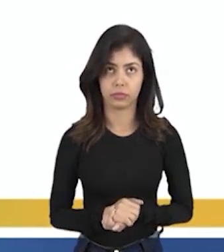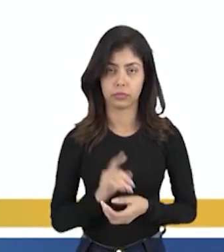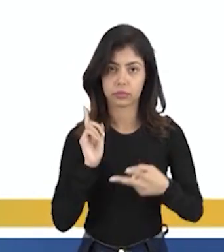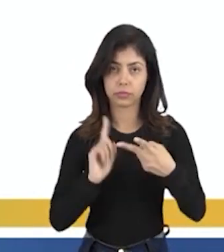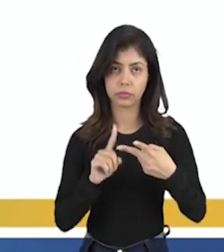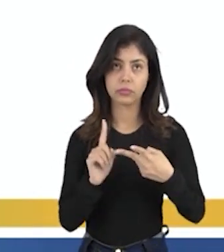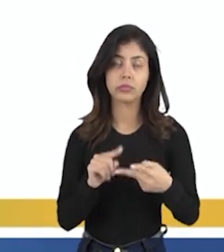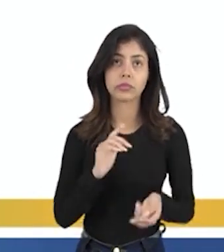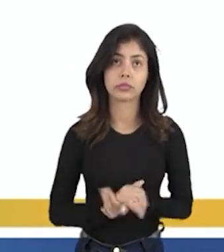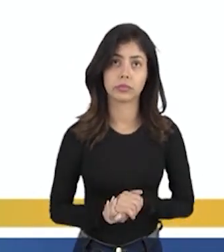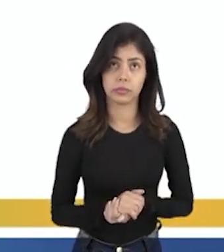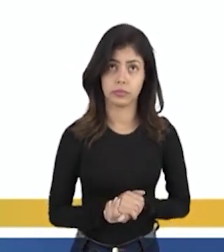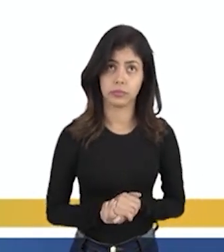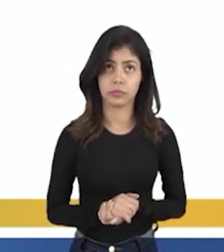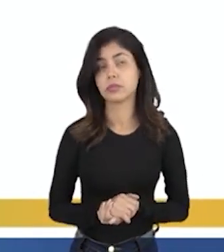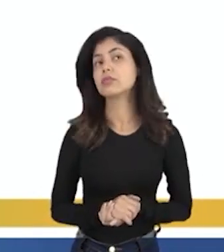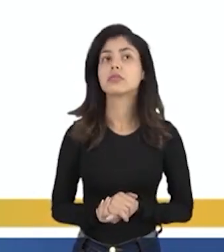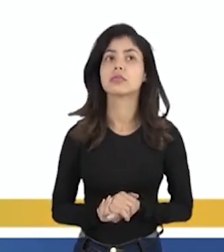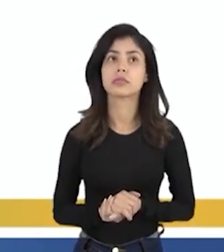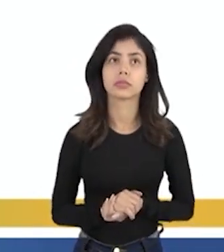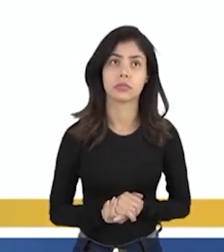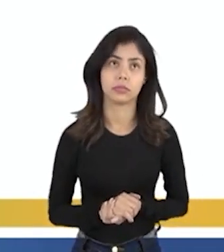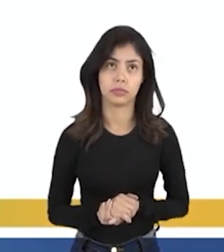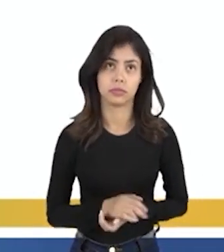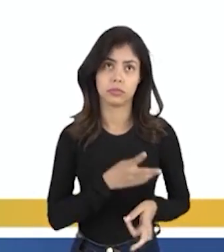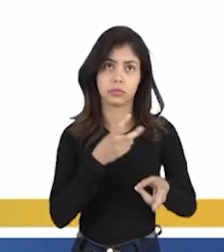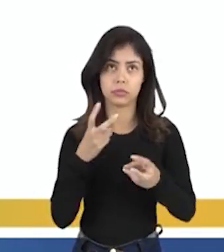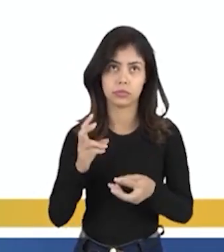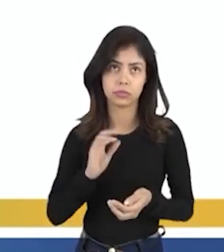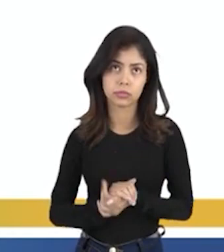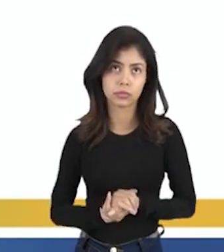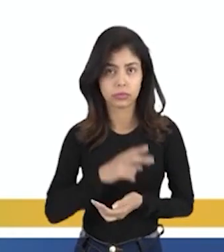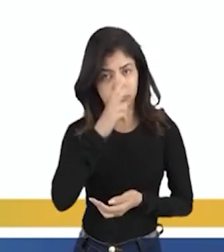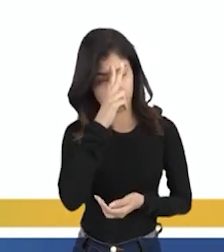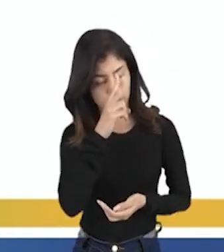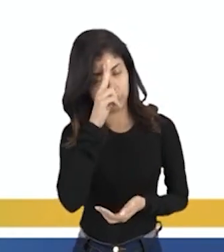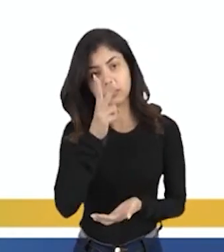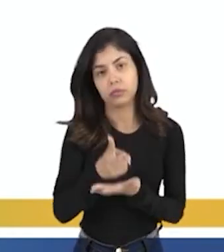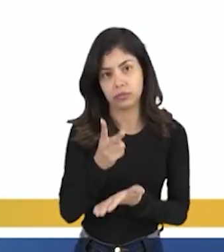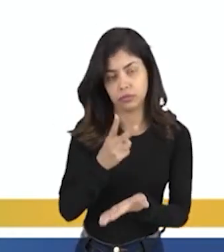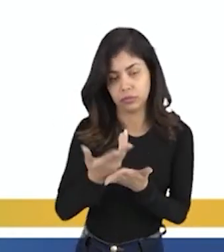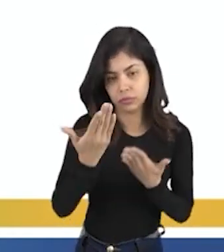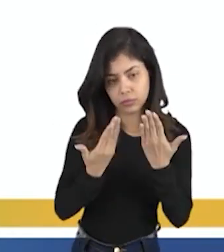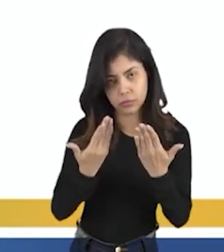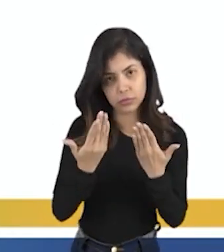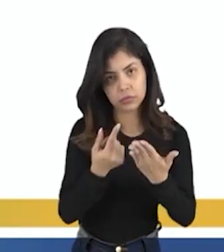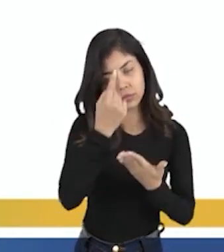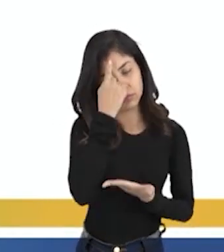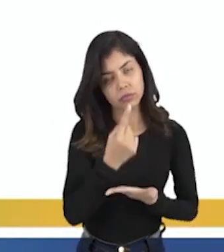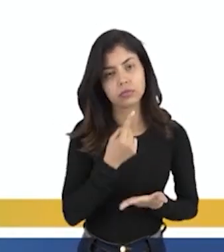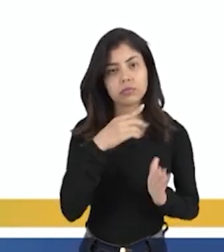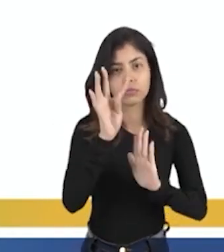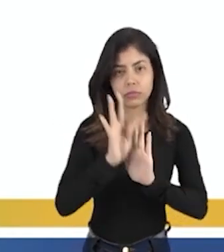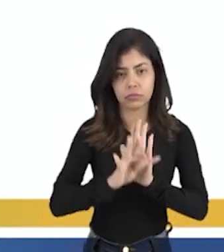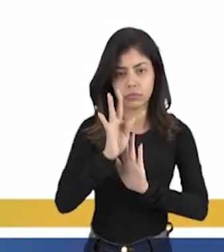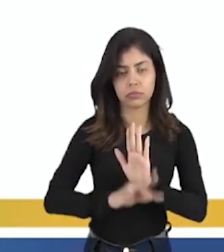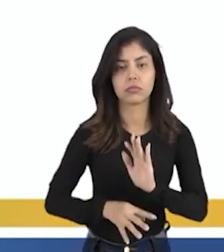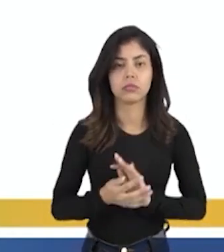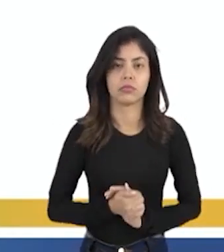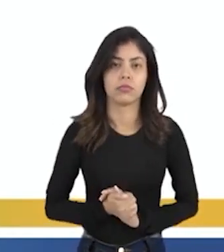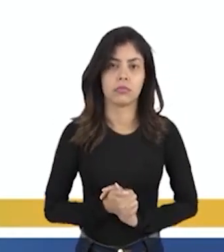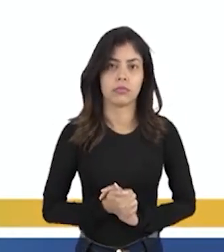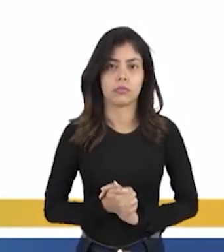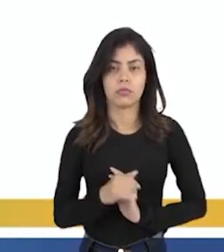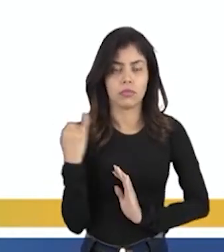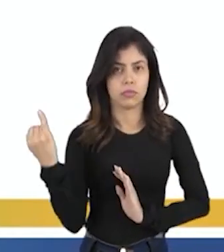A 2, nós temos essa tirinha aí. E aí percebam a imagem. Lembra que sempre há uma relação entre imagem e texto.